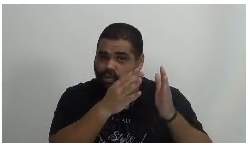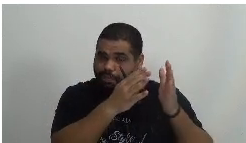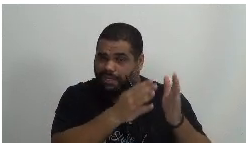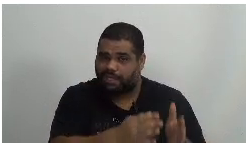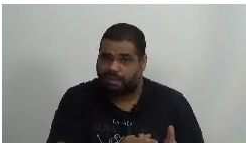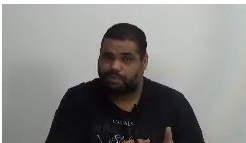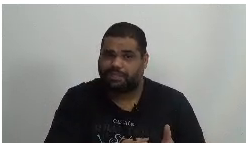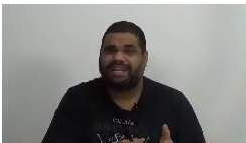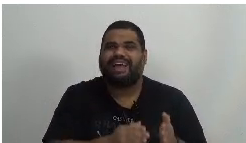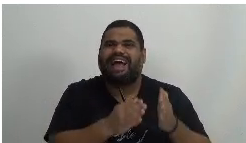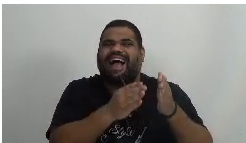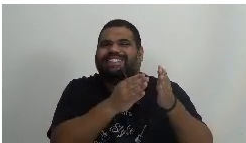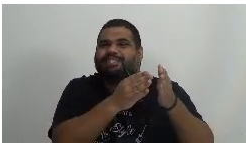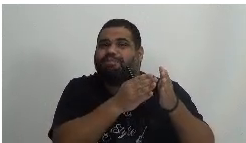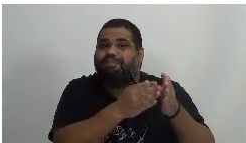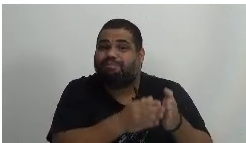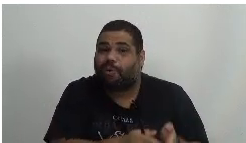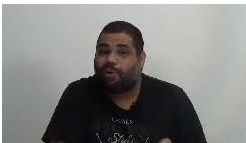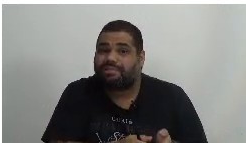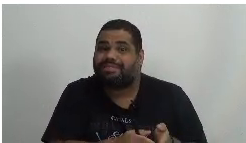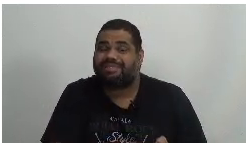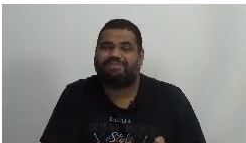atenção, multiplicamos as